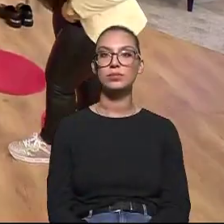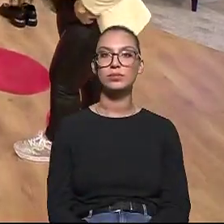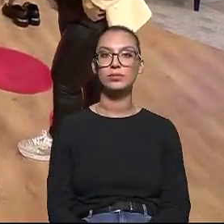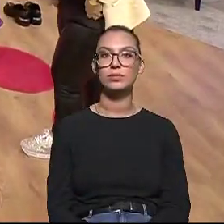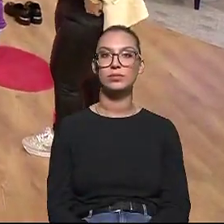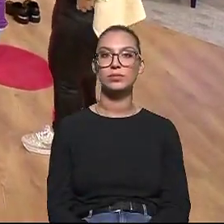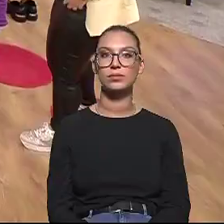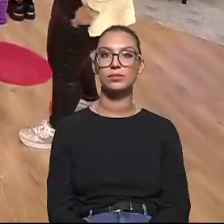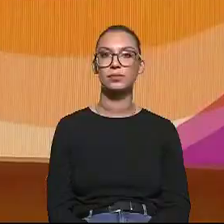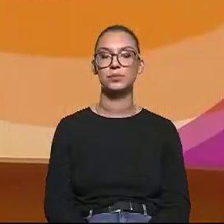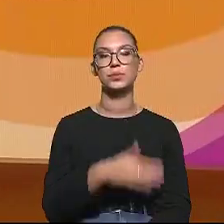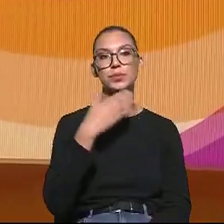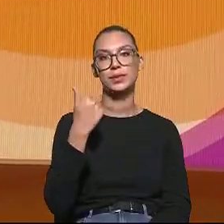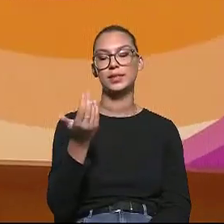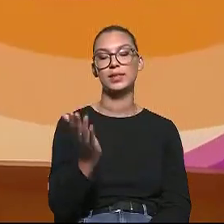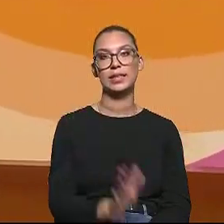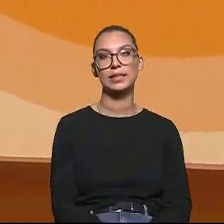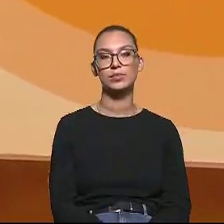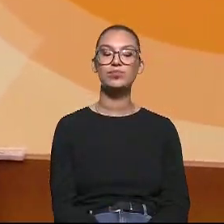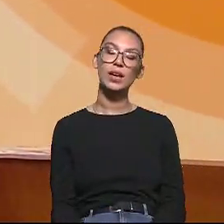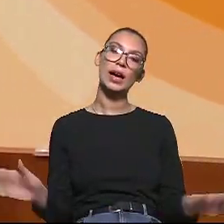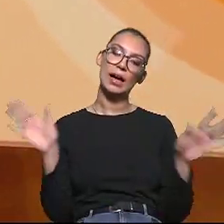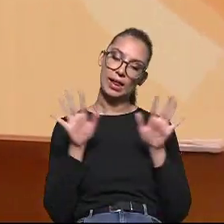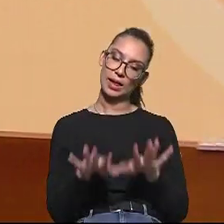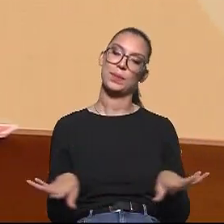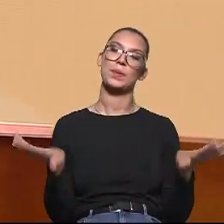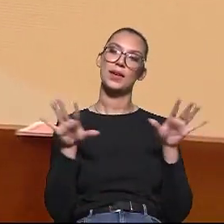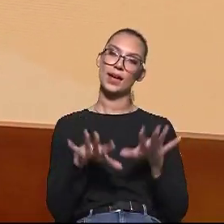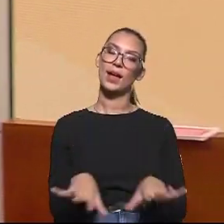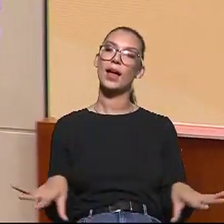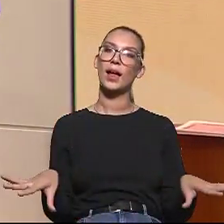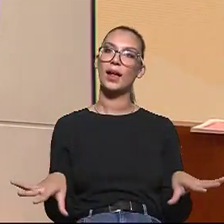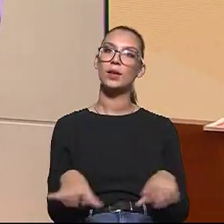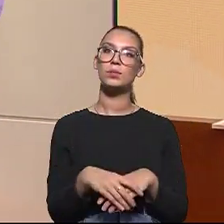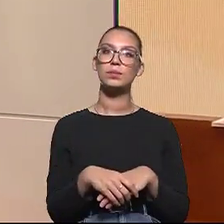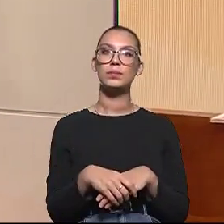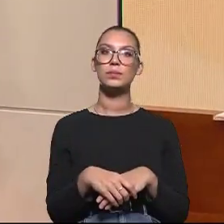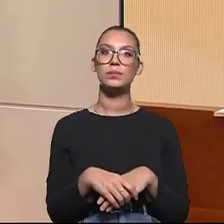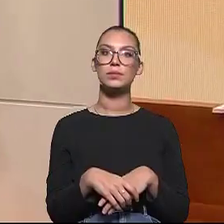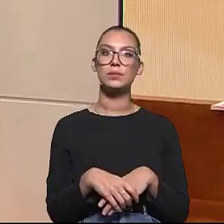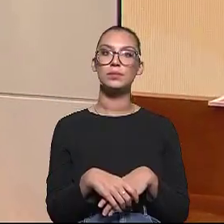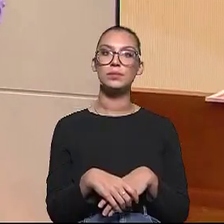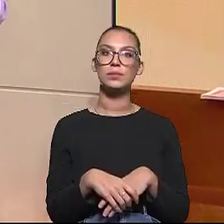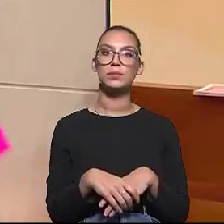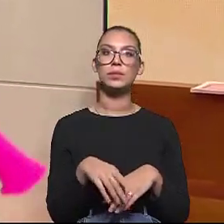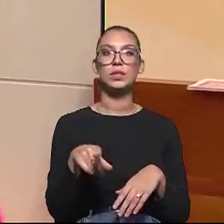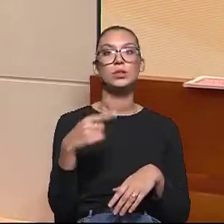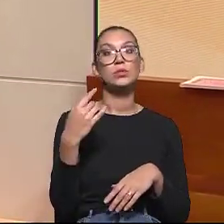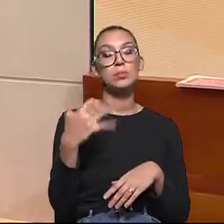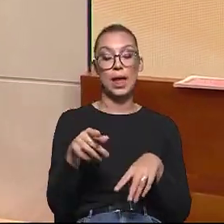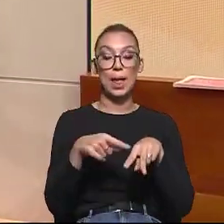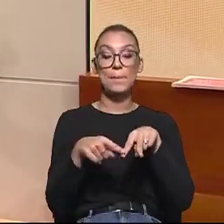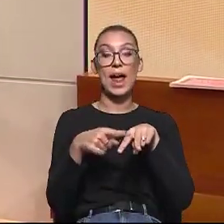Que lindos. Calmex. Muita calma nesta hora. Só conta o que está bem vestido, claro. Não é o caso porque são